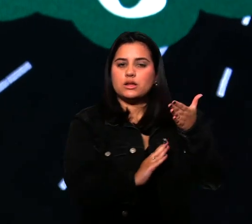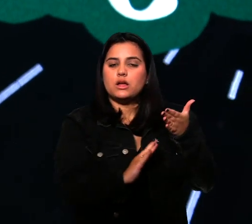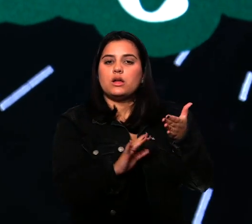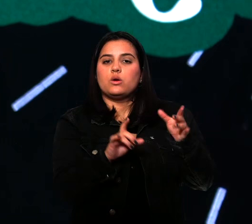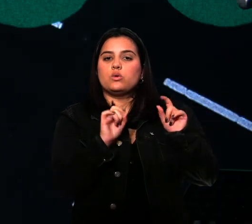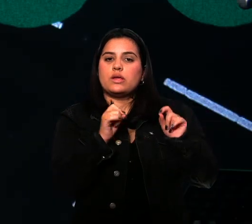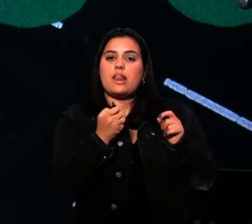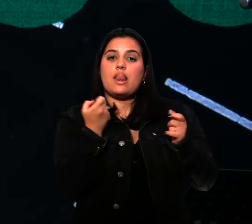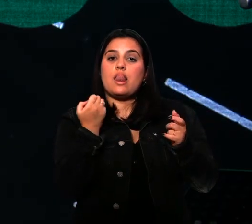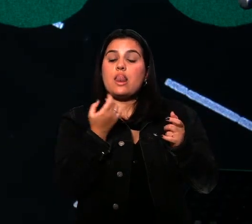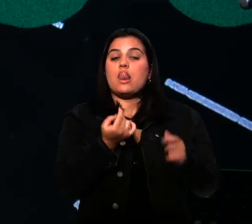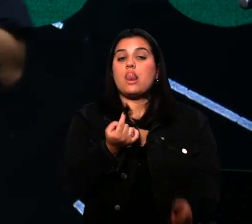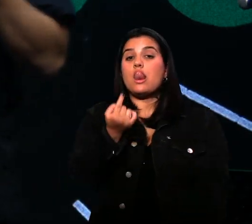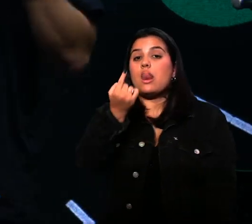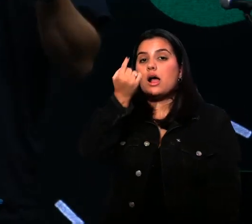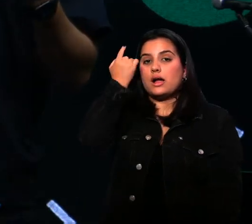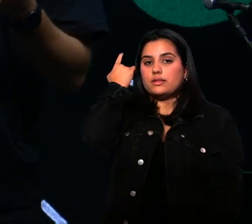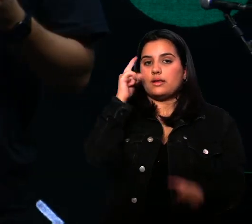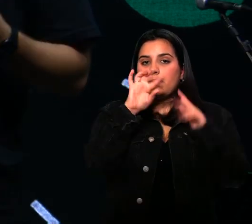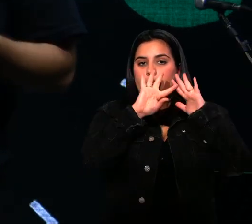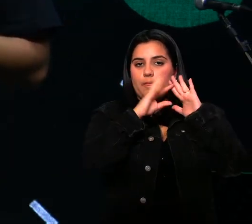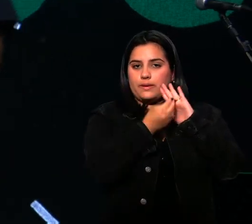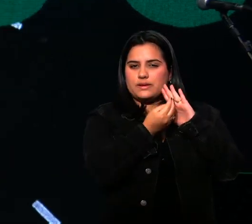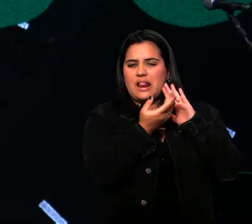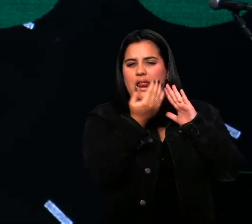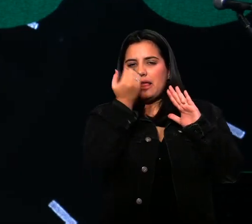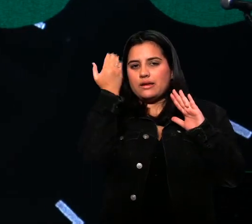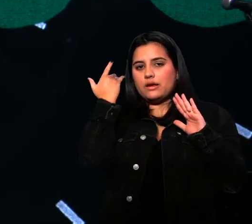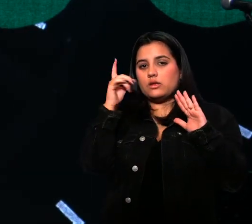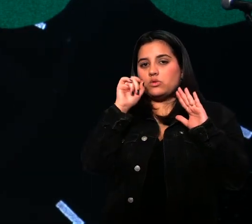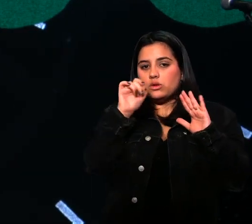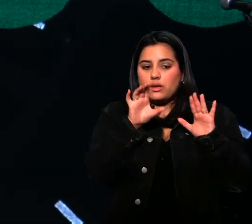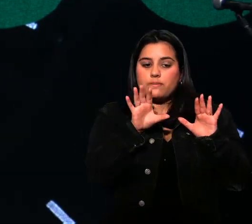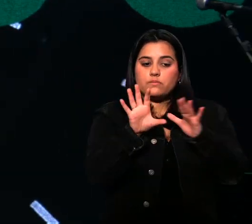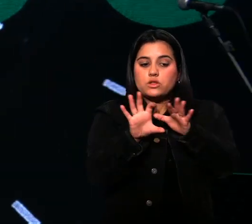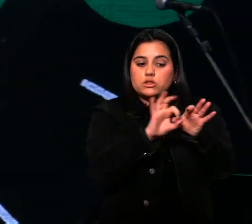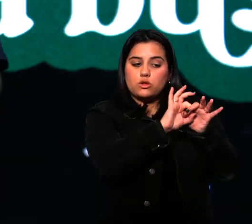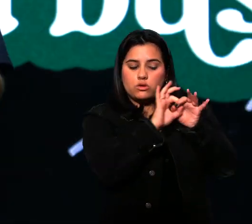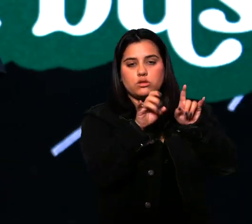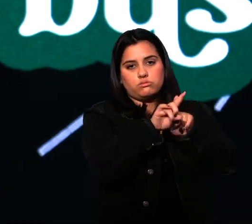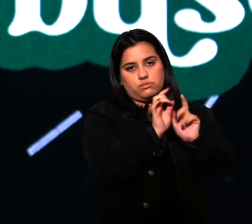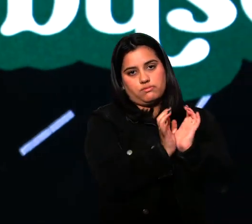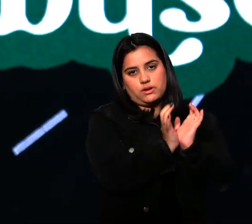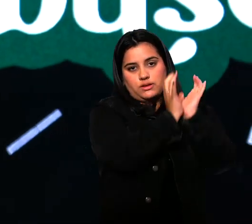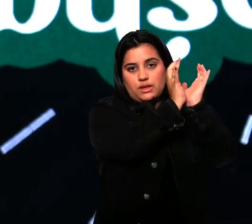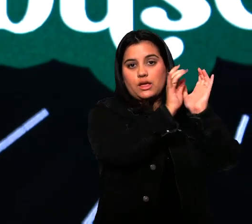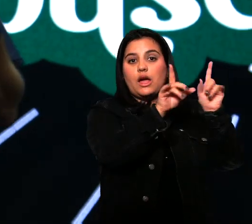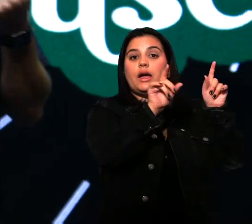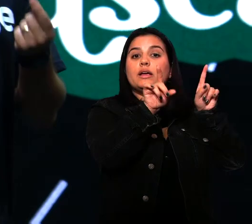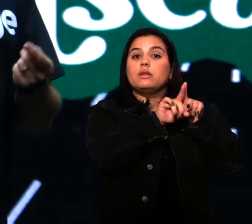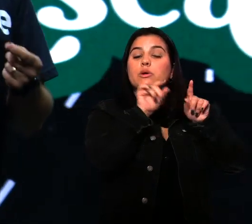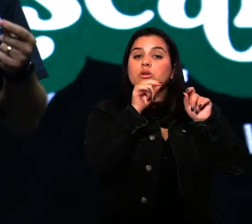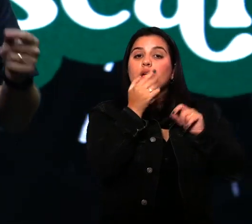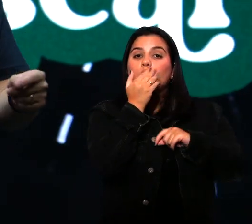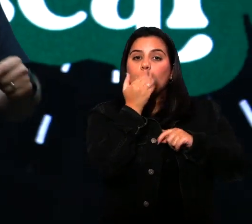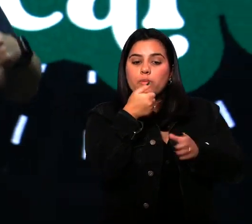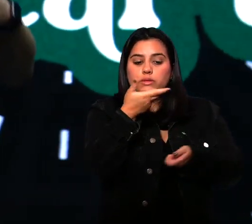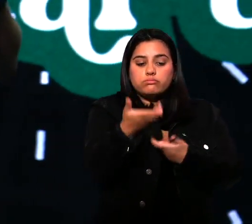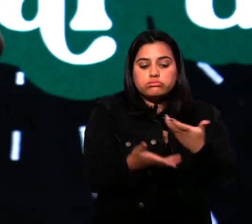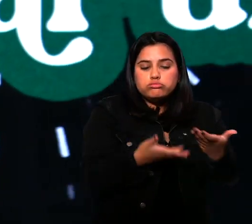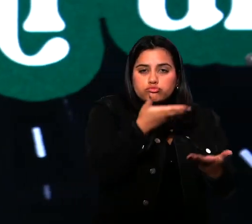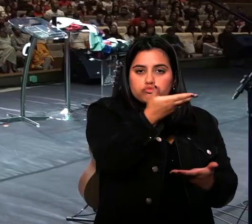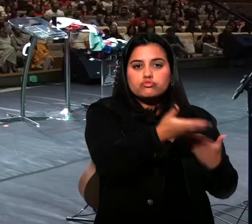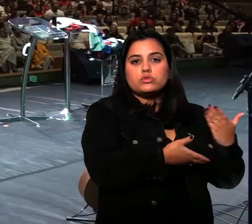época, na igreja primitiva, quando a igreja se reunia, não só para a ceia, mas eles também partilhavam os alimentos e faziam uma refeição chamada